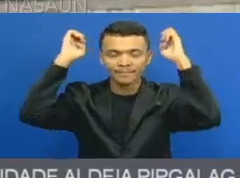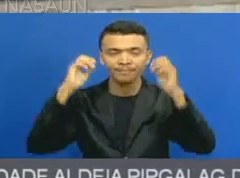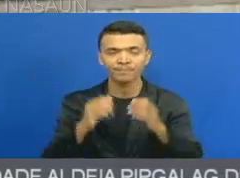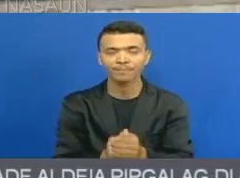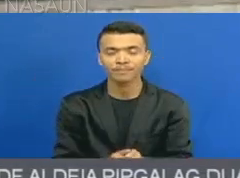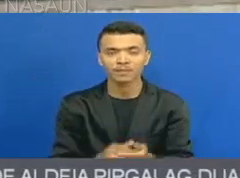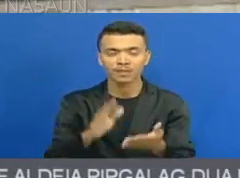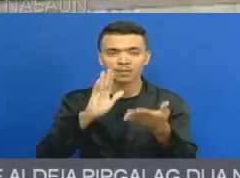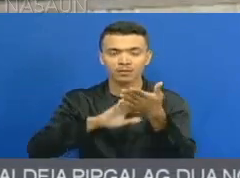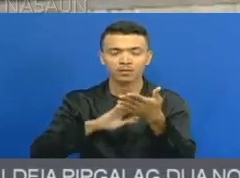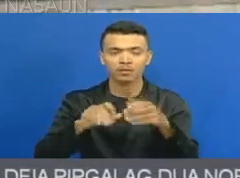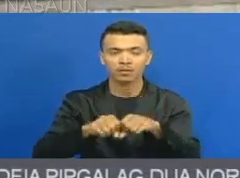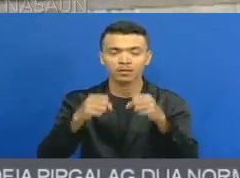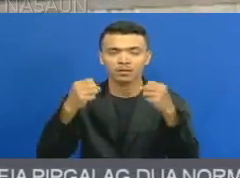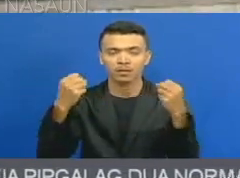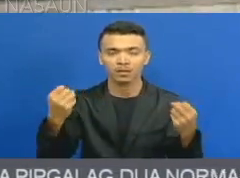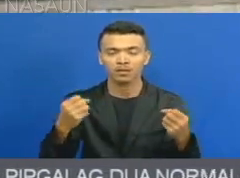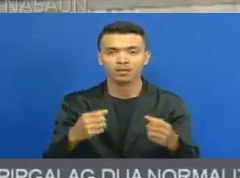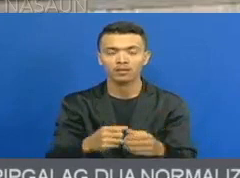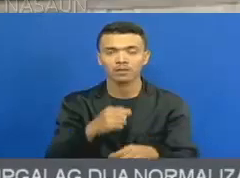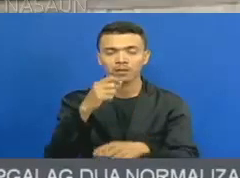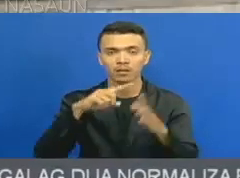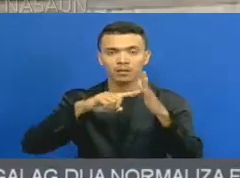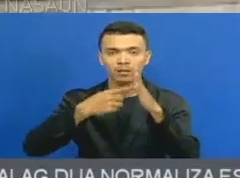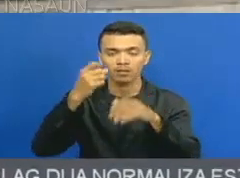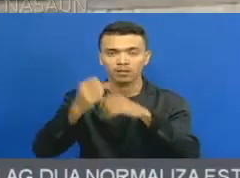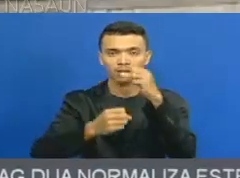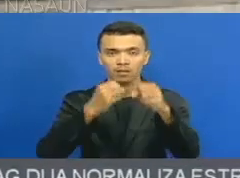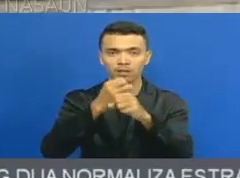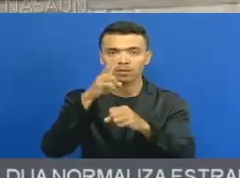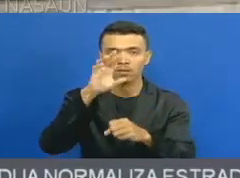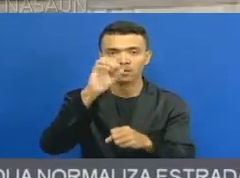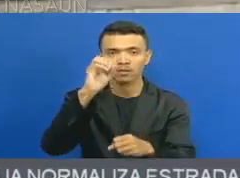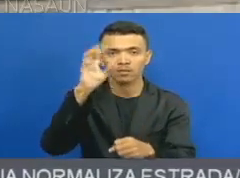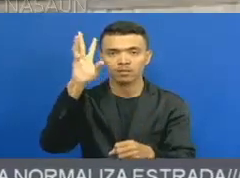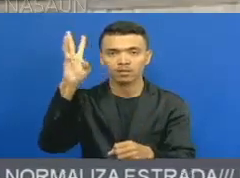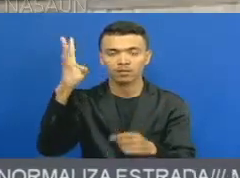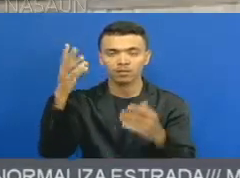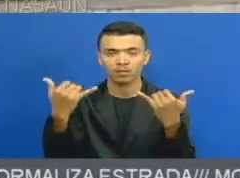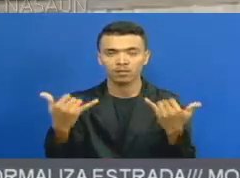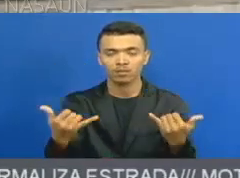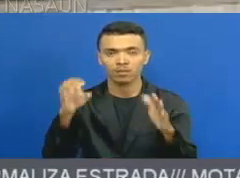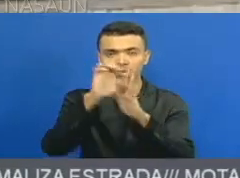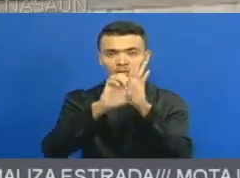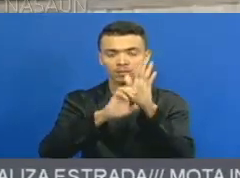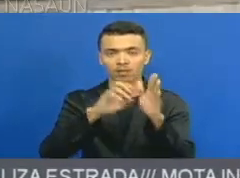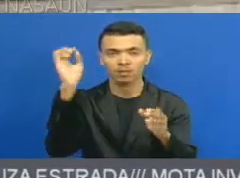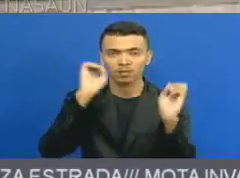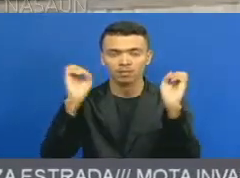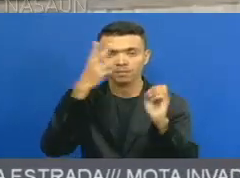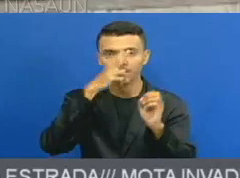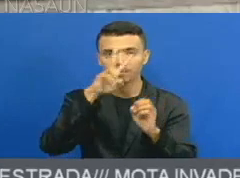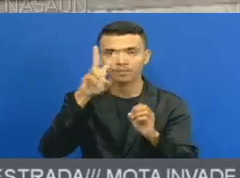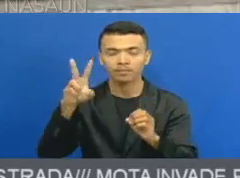né, grave liu, durante 2006, meto agora, lá em estado, ele está matando a tua, a minha escola,